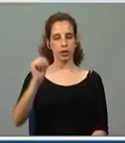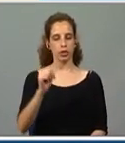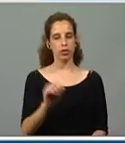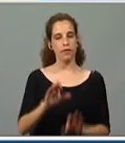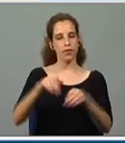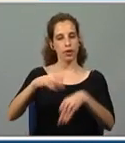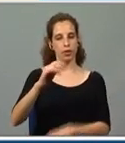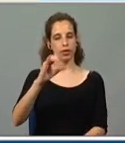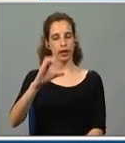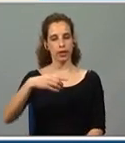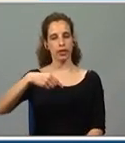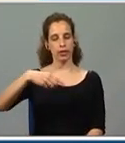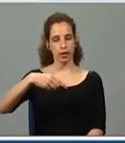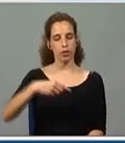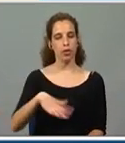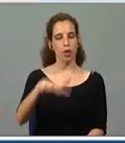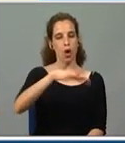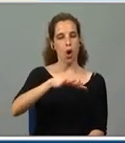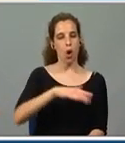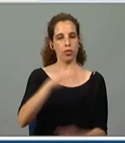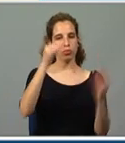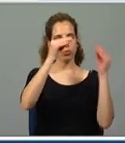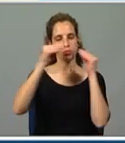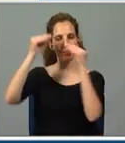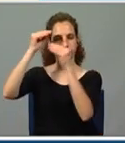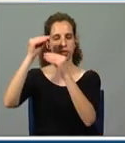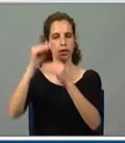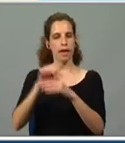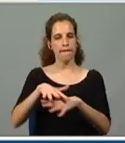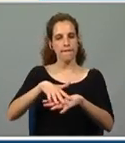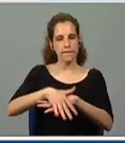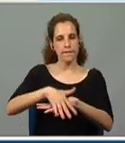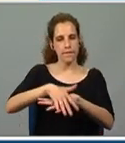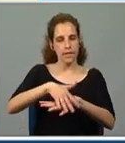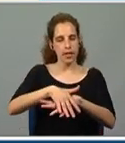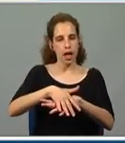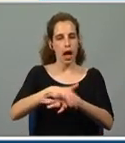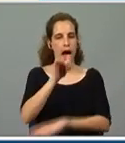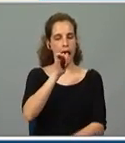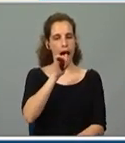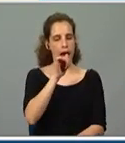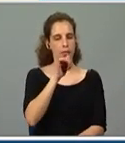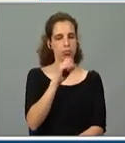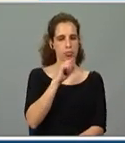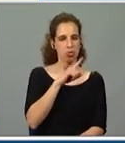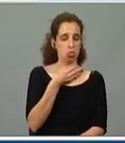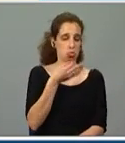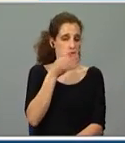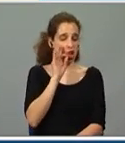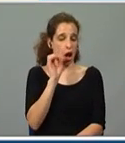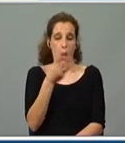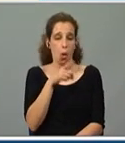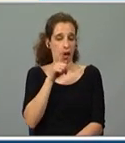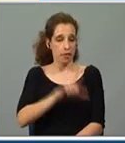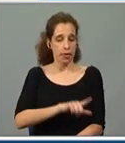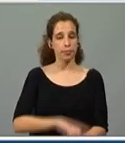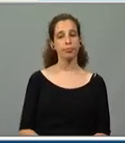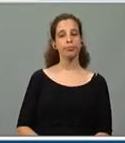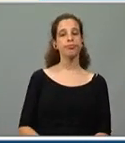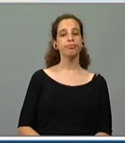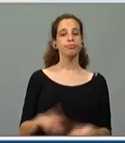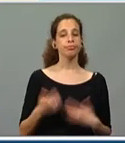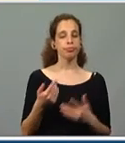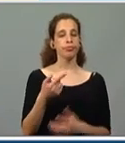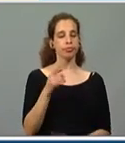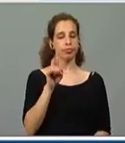finais do século XIX, em que o personagem está a filtrar a bebida, provavelmente um chá ou um café. Ora, vamos